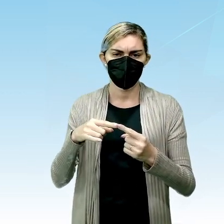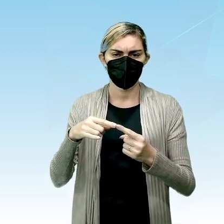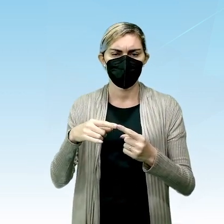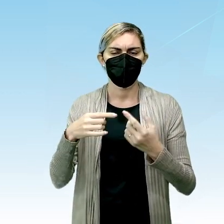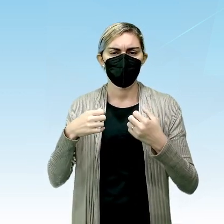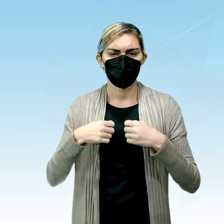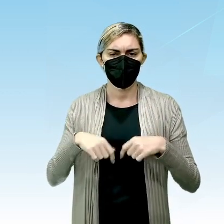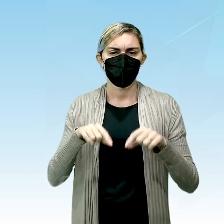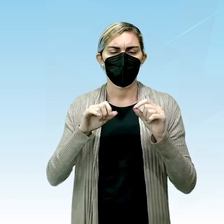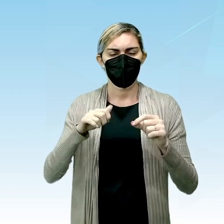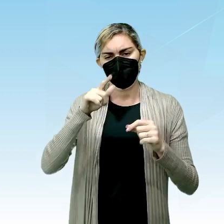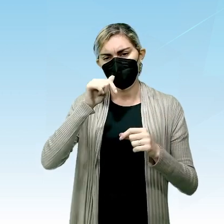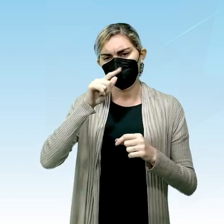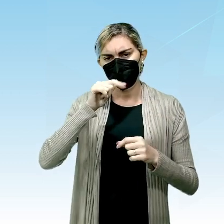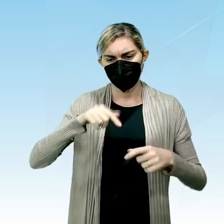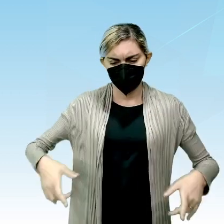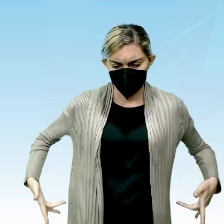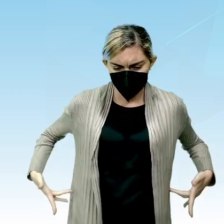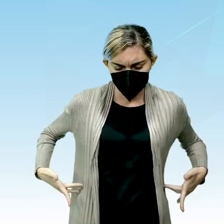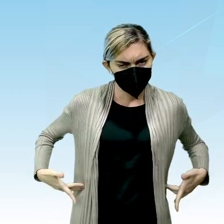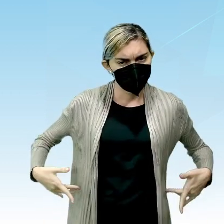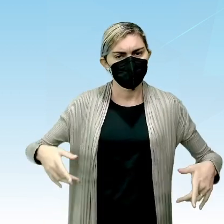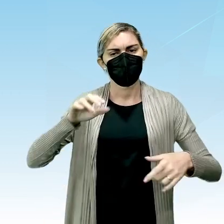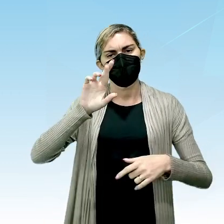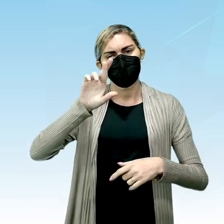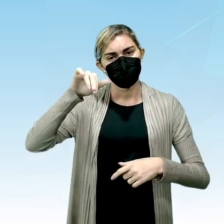reabsorção de águas nos rins. Lá na